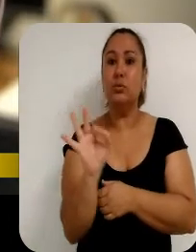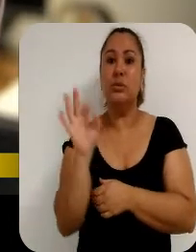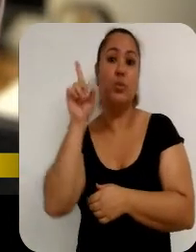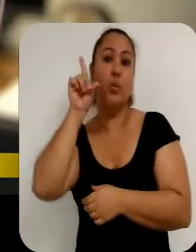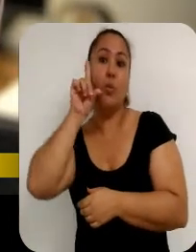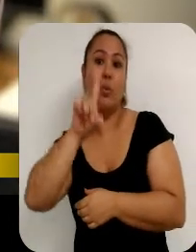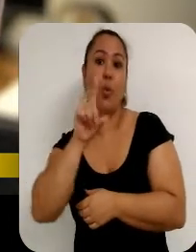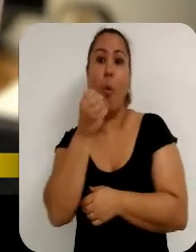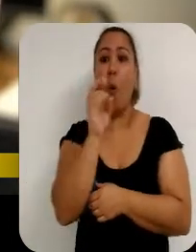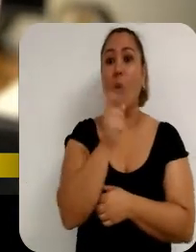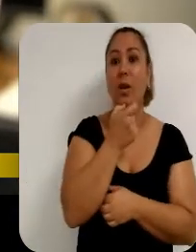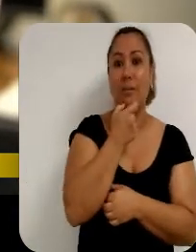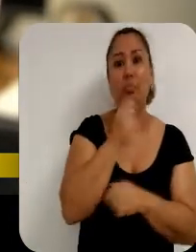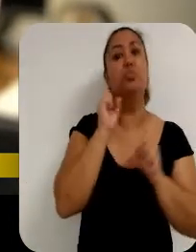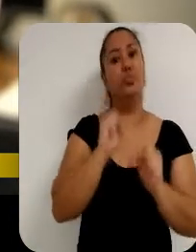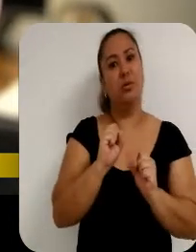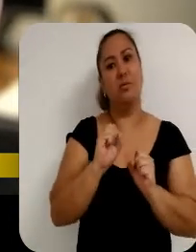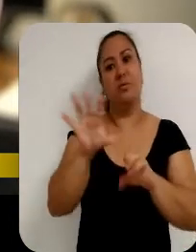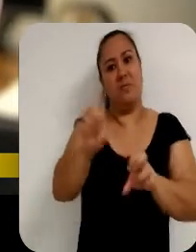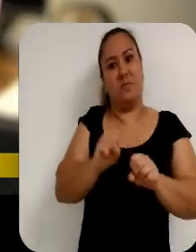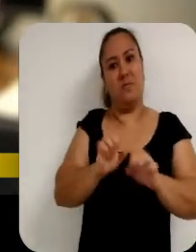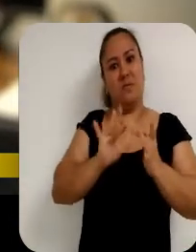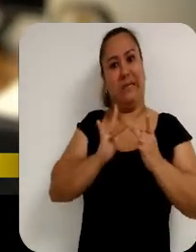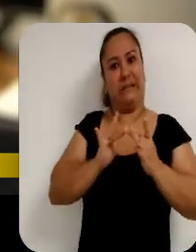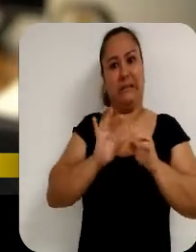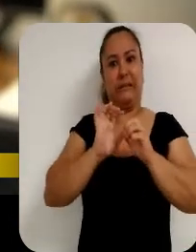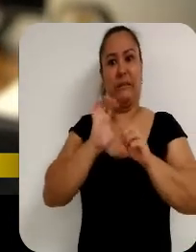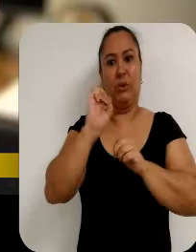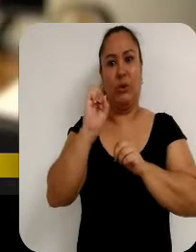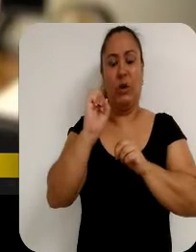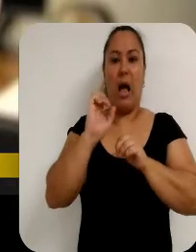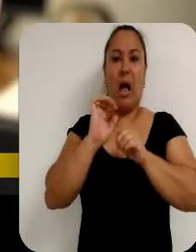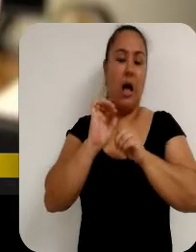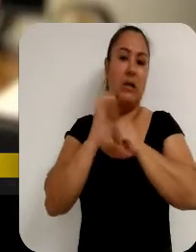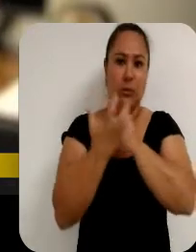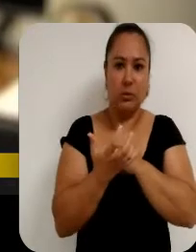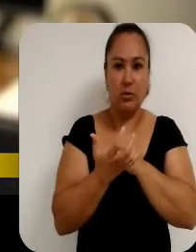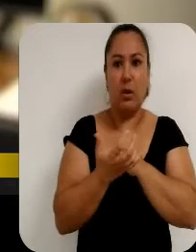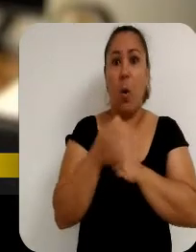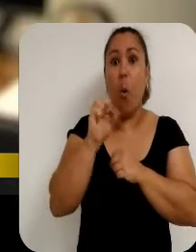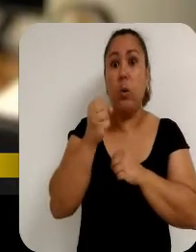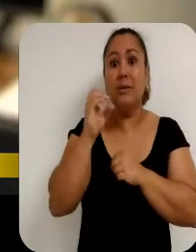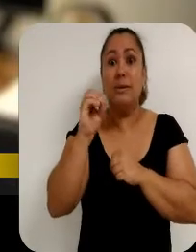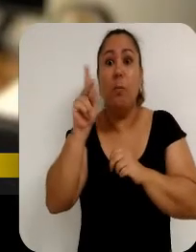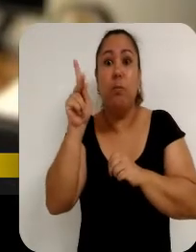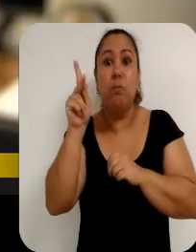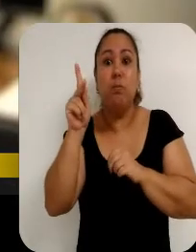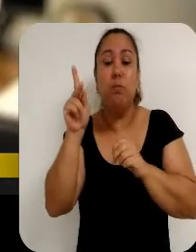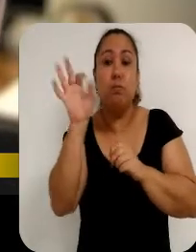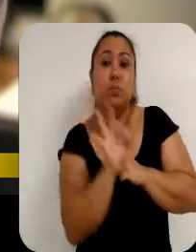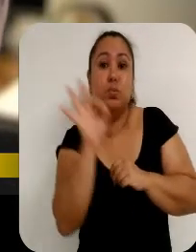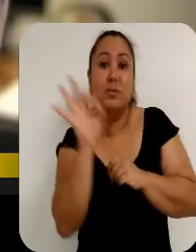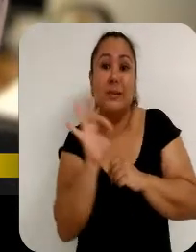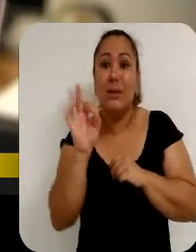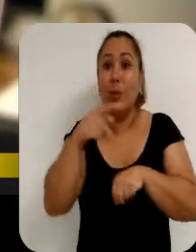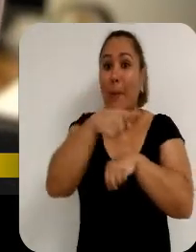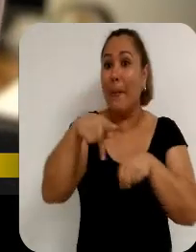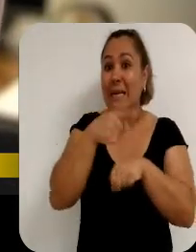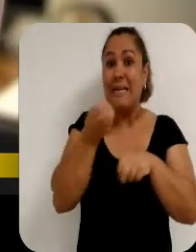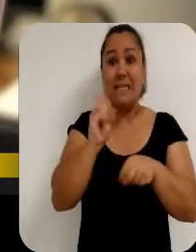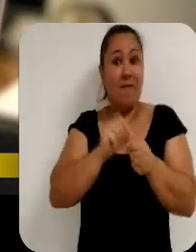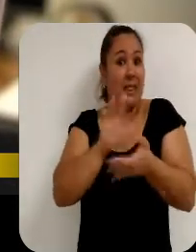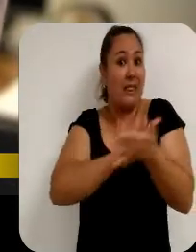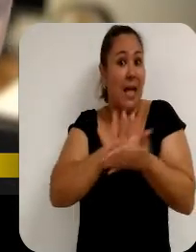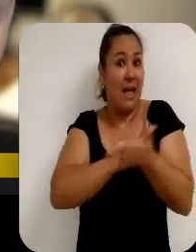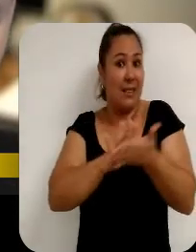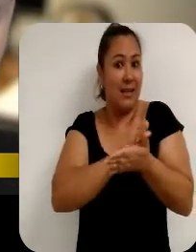coronavírus. 80% do país, se eles não fizerem nada para conter o vírus. Então, se a Inglaterra seguisse com a estratégia que eles